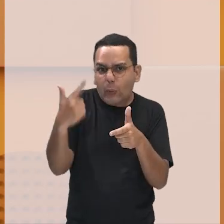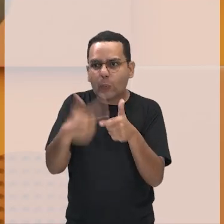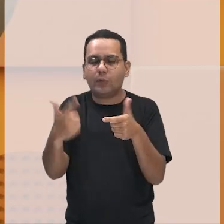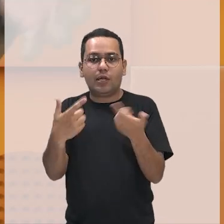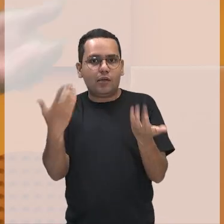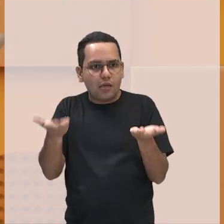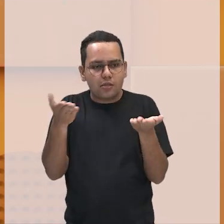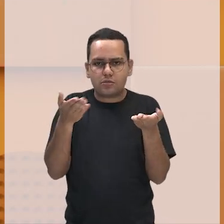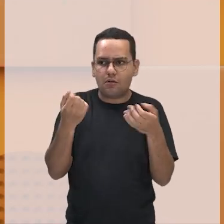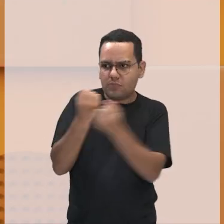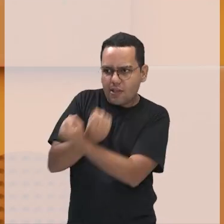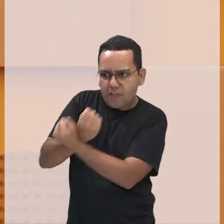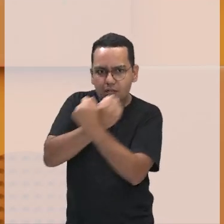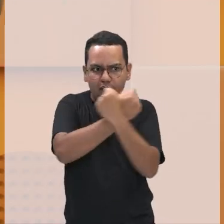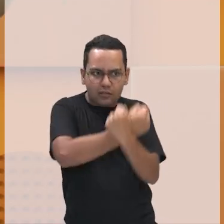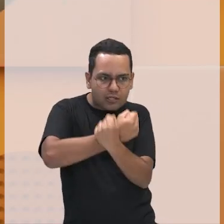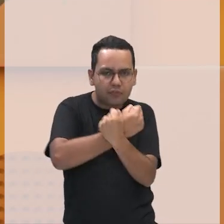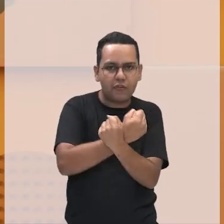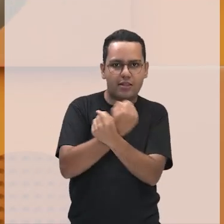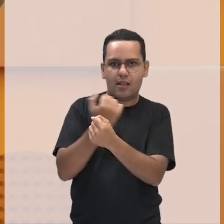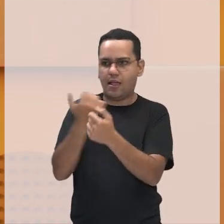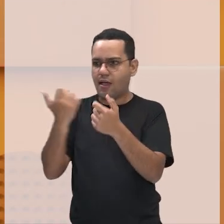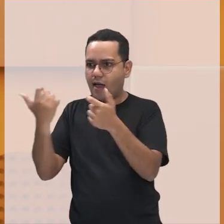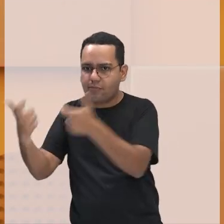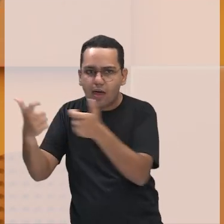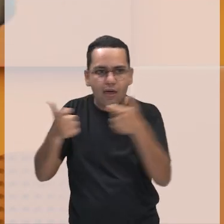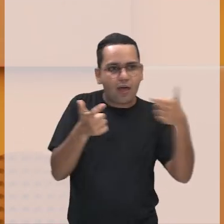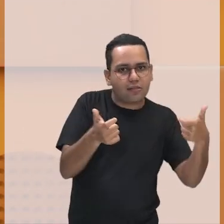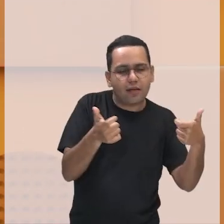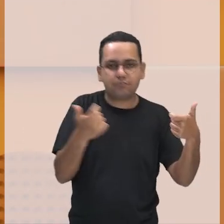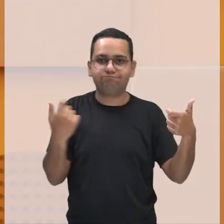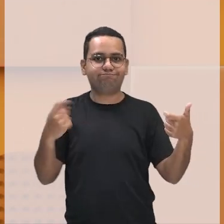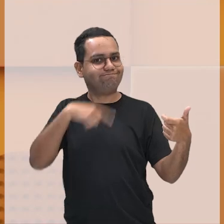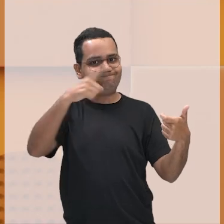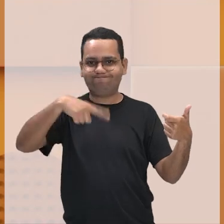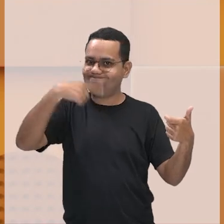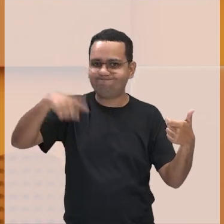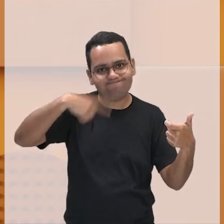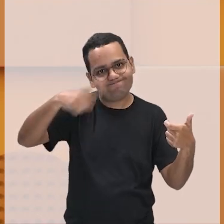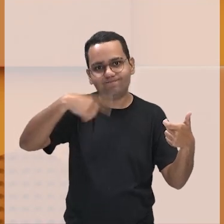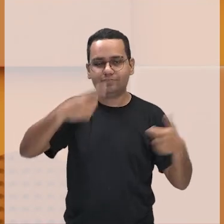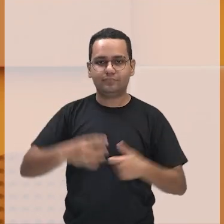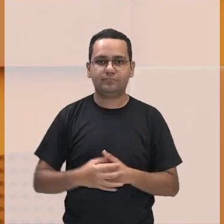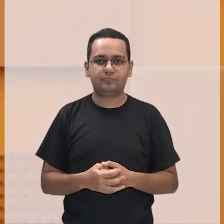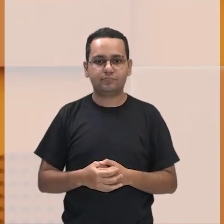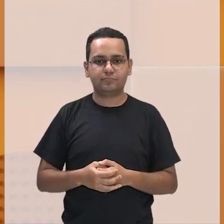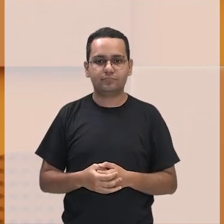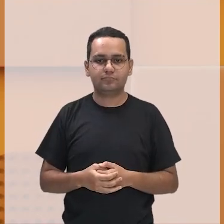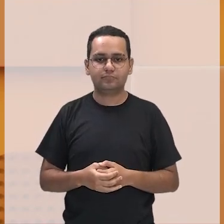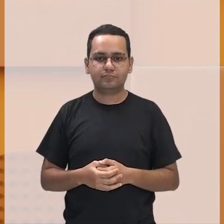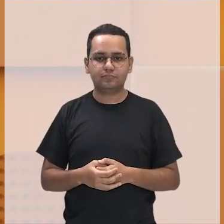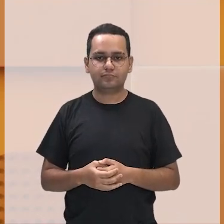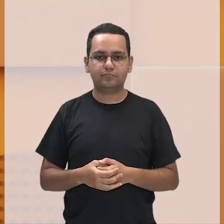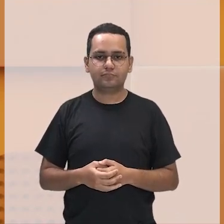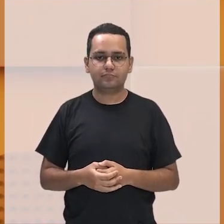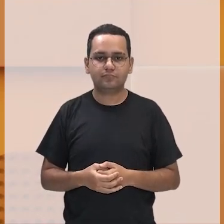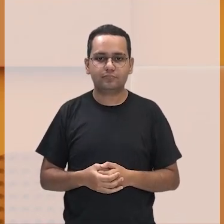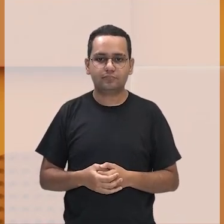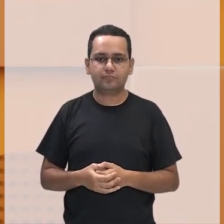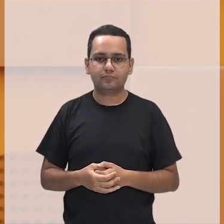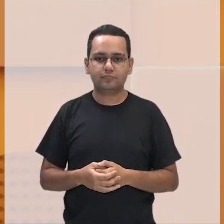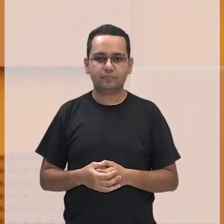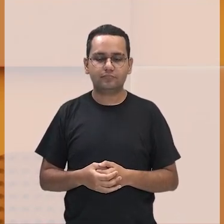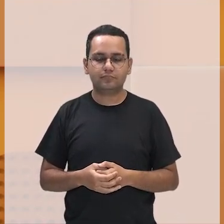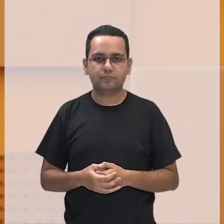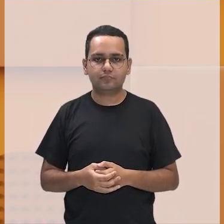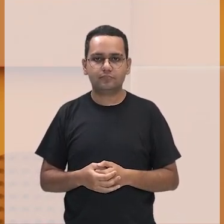então, a vasta extensão territorial e, principalmente, as áreas fronteiriças. Então, olha, essa guerra romana